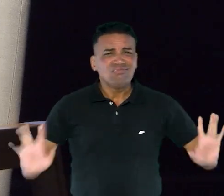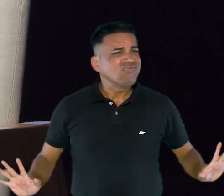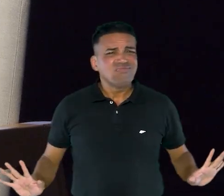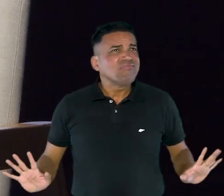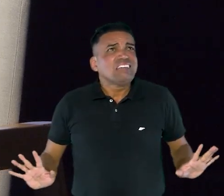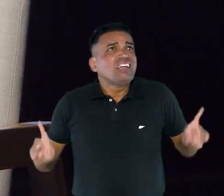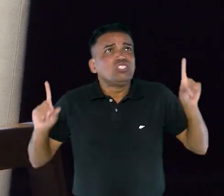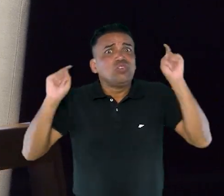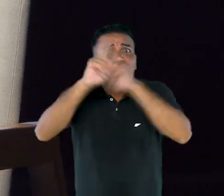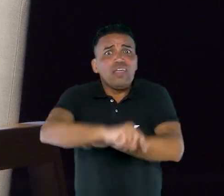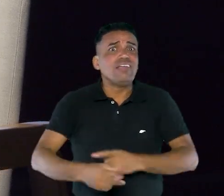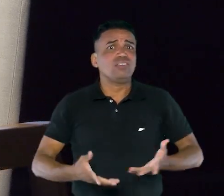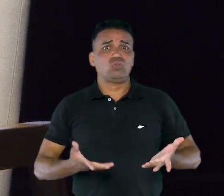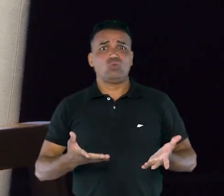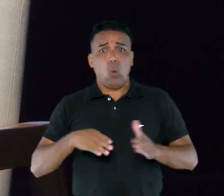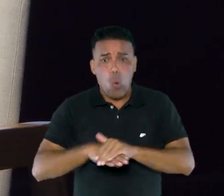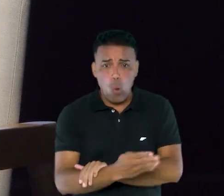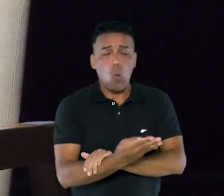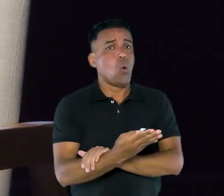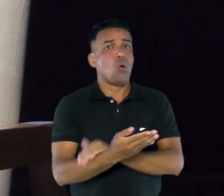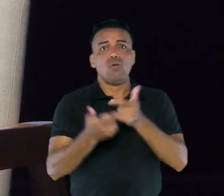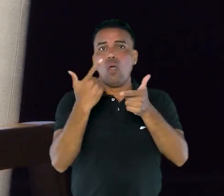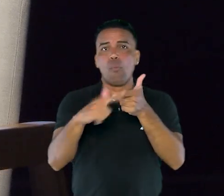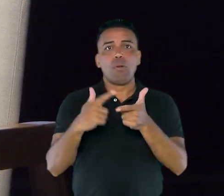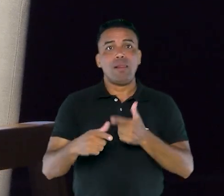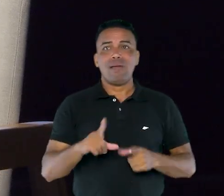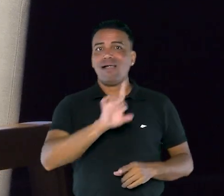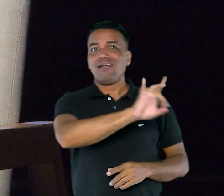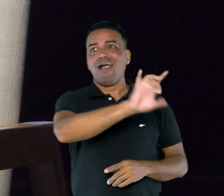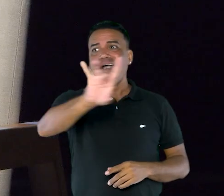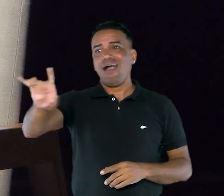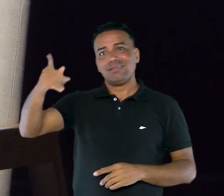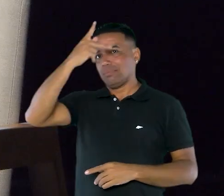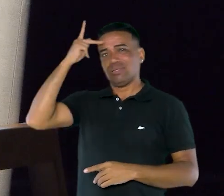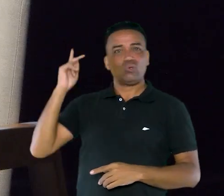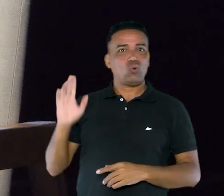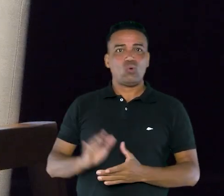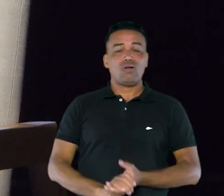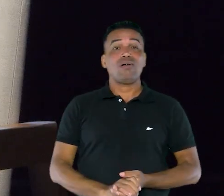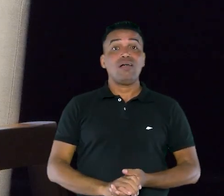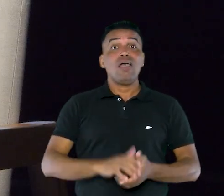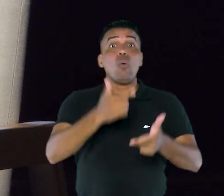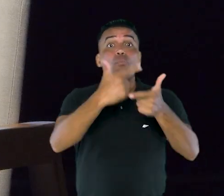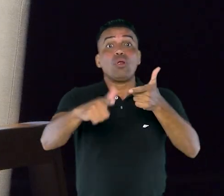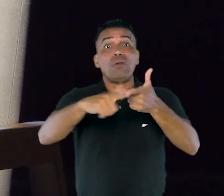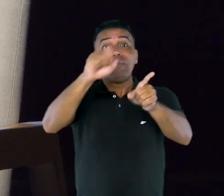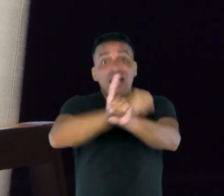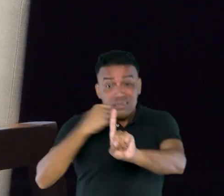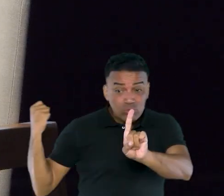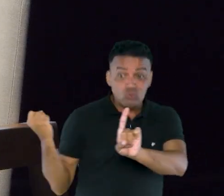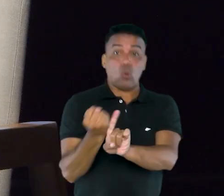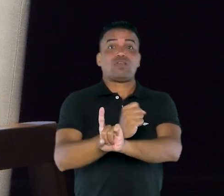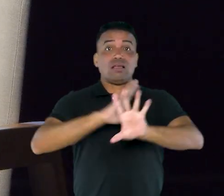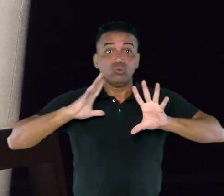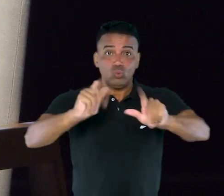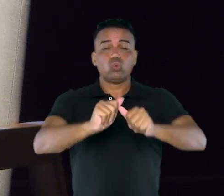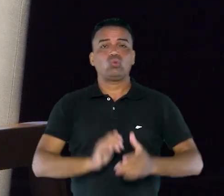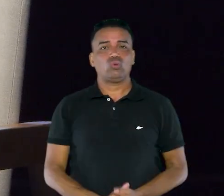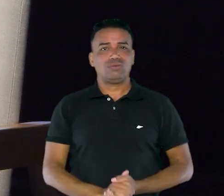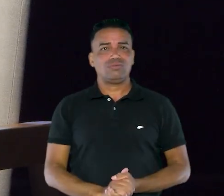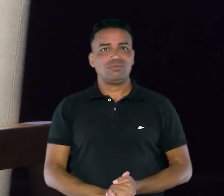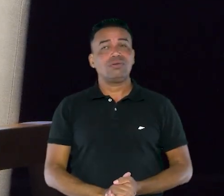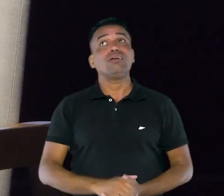não tem como lidar com isso, porque esse não é um problema individual. Esse é um problema de uma sociedade. Quem